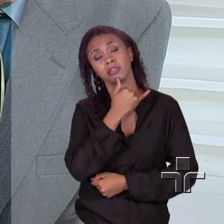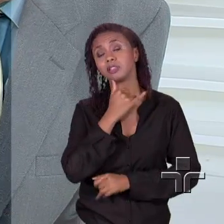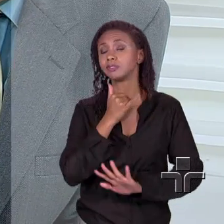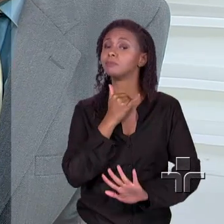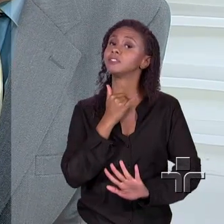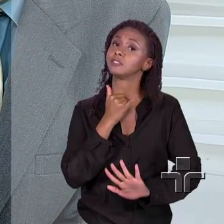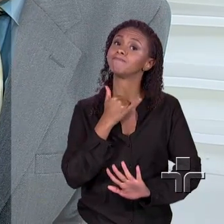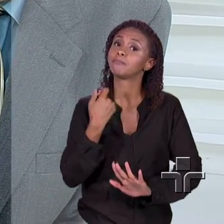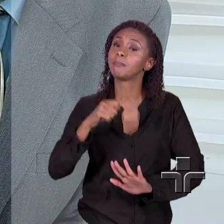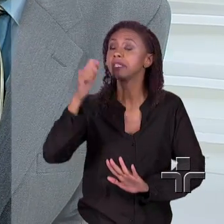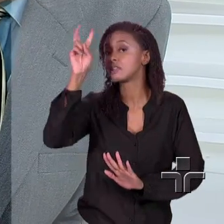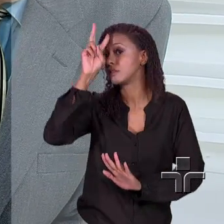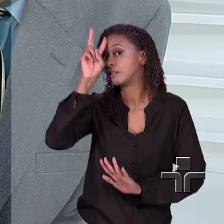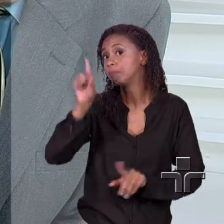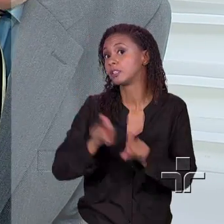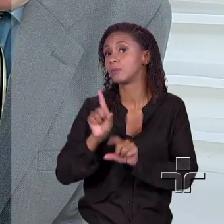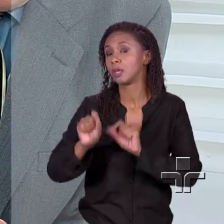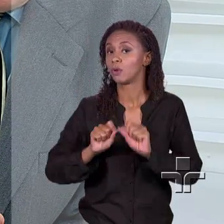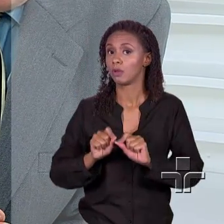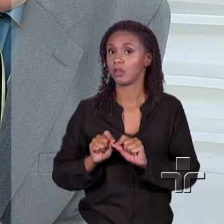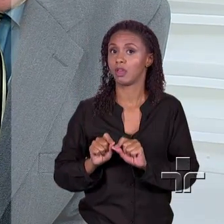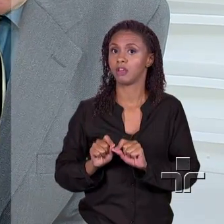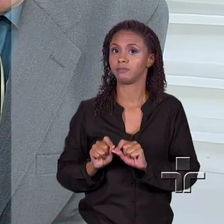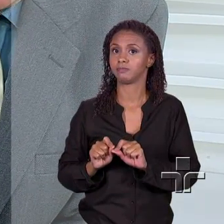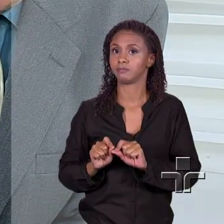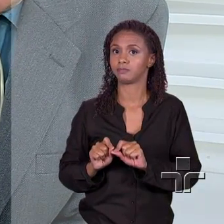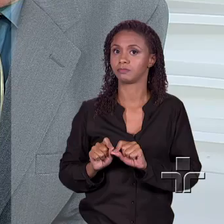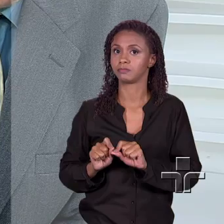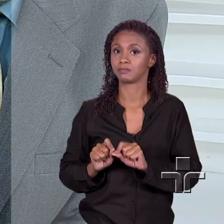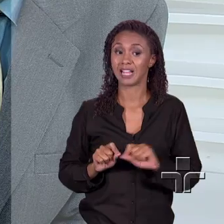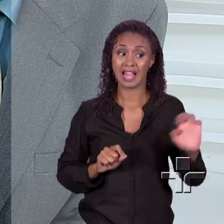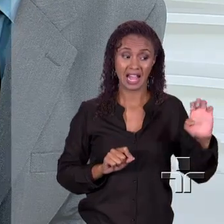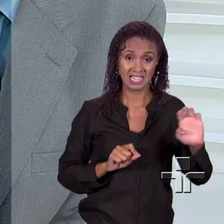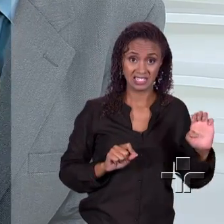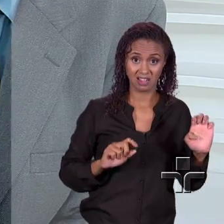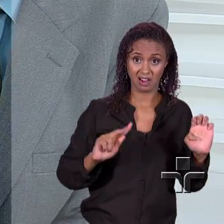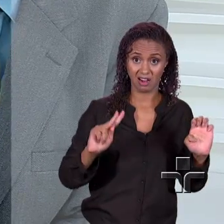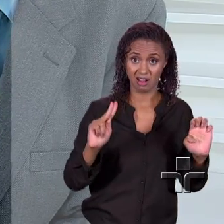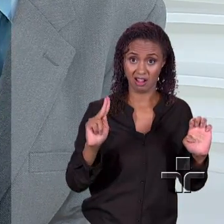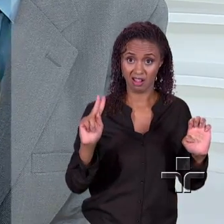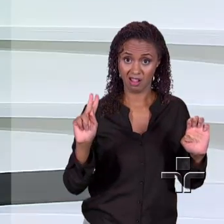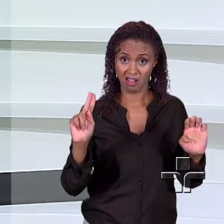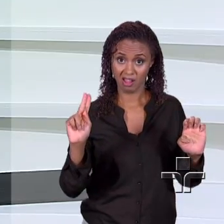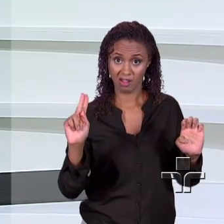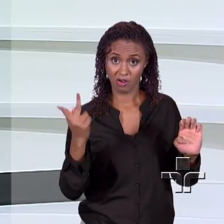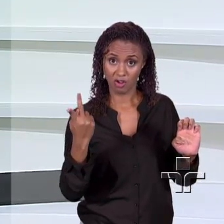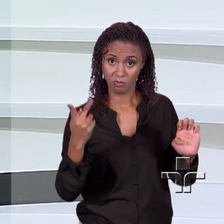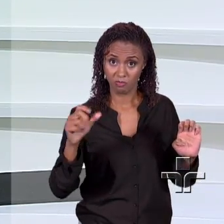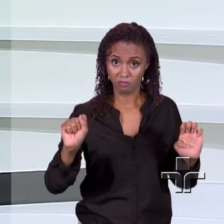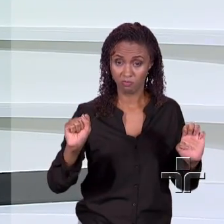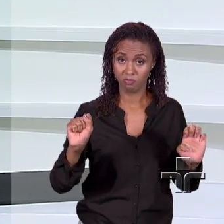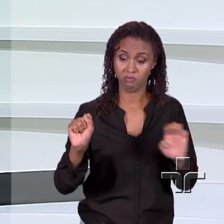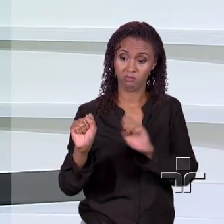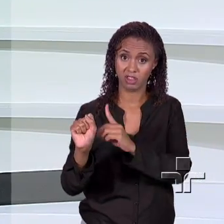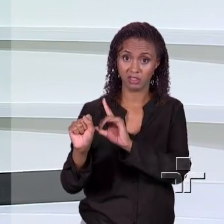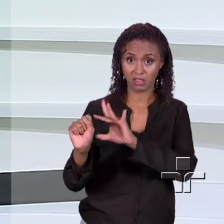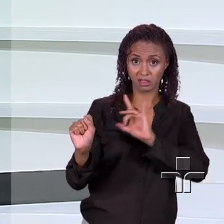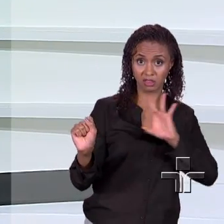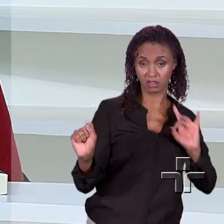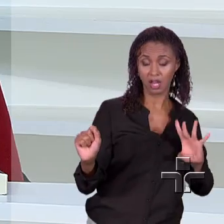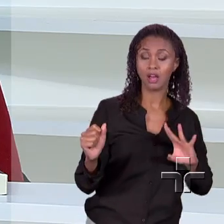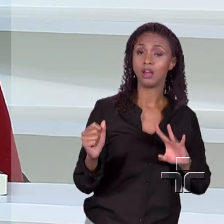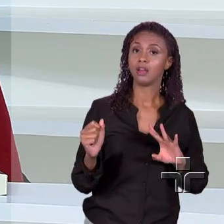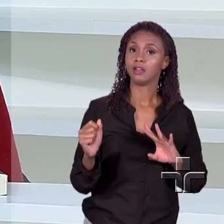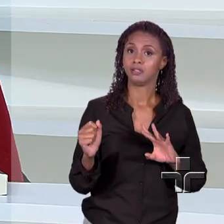tomar em consideração que a homofobia da esquerda, nesse momento, refletia a homofobia da sociedade brasileira, que era